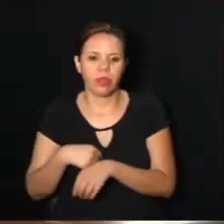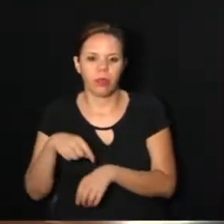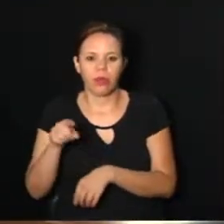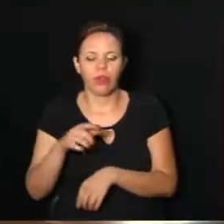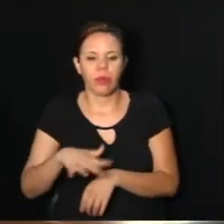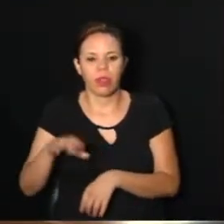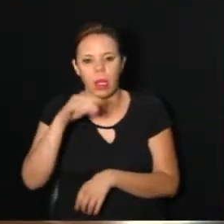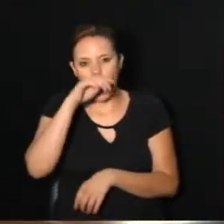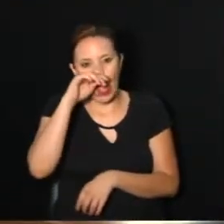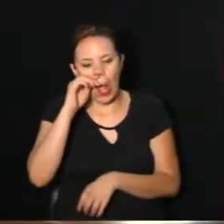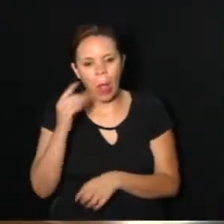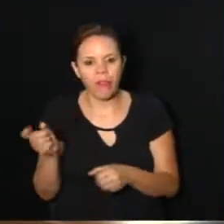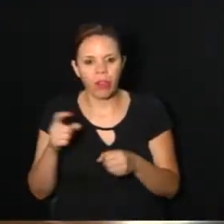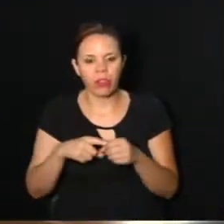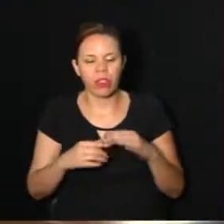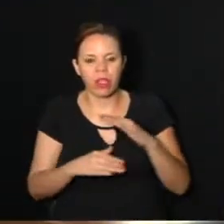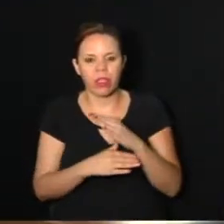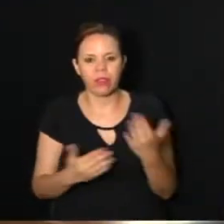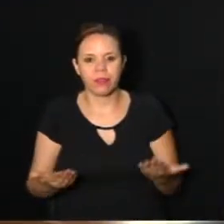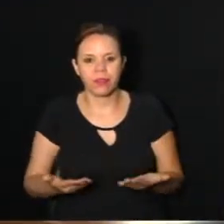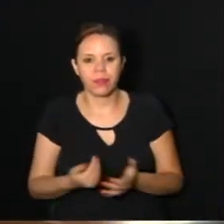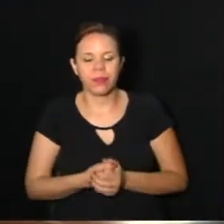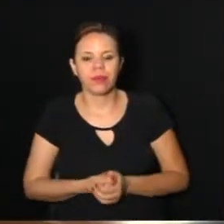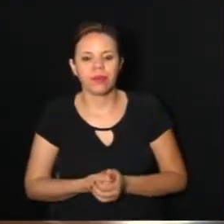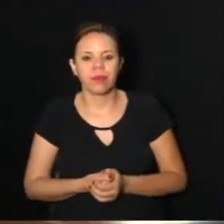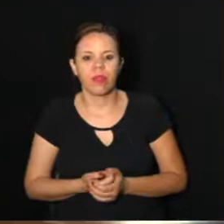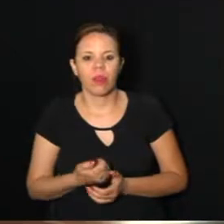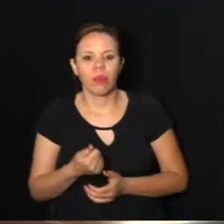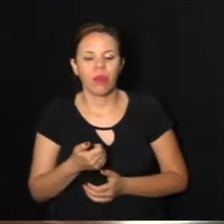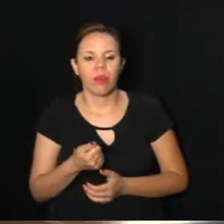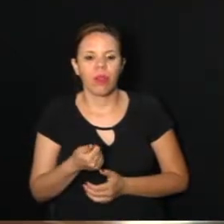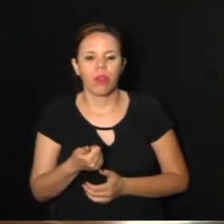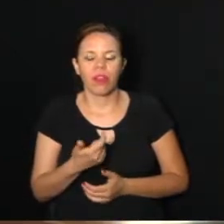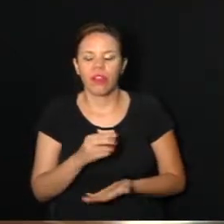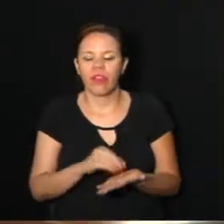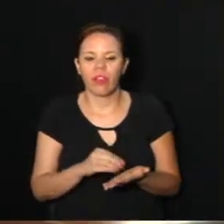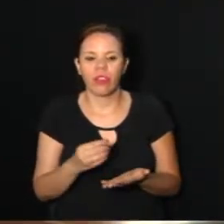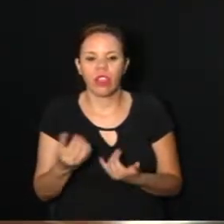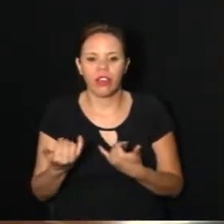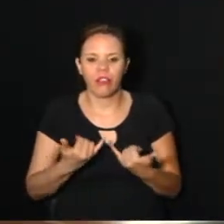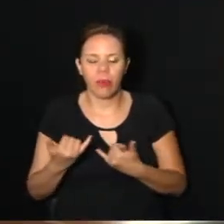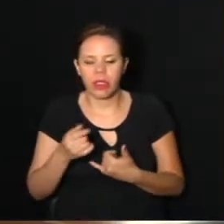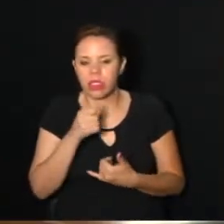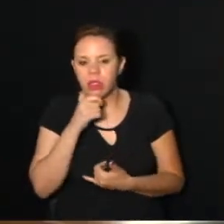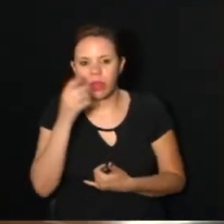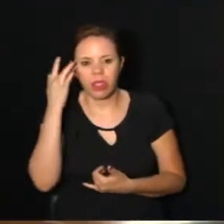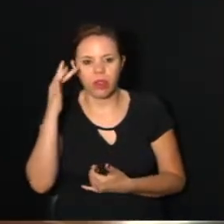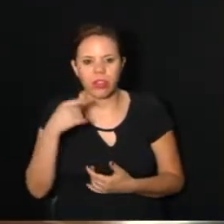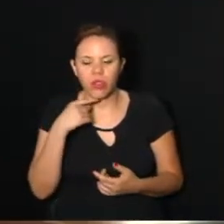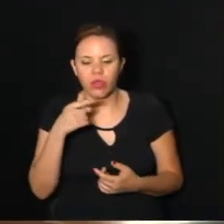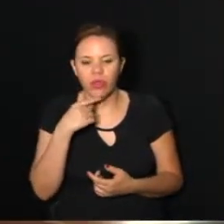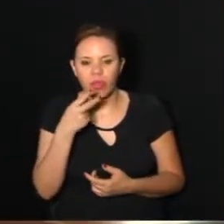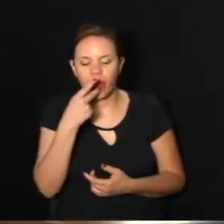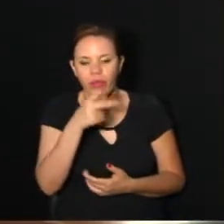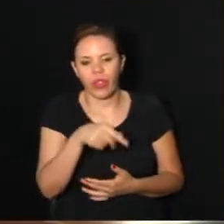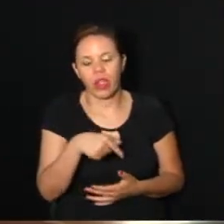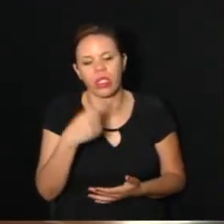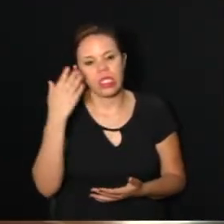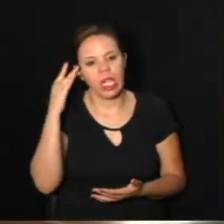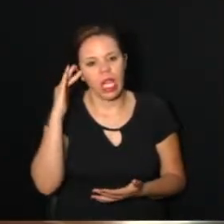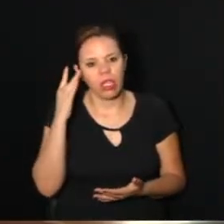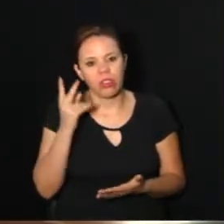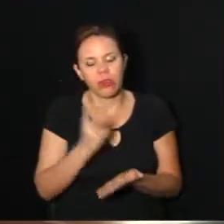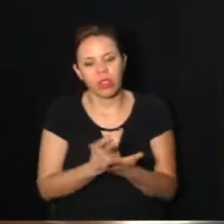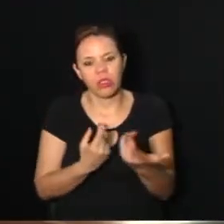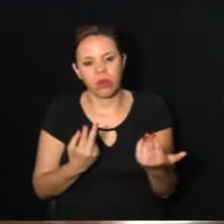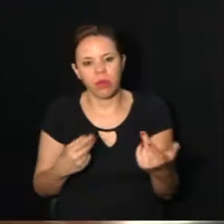área, estou voltando na casa agora, então estou um pouquinho desatualizado. Não sei se as dúvidas que eu vou colocar são pertinentes